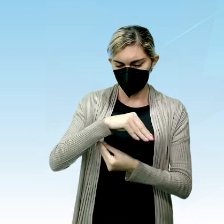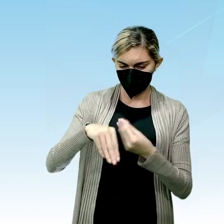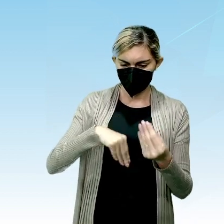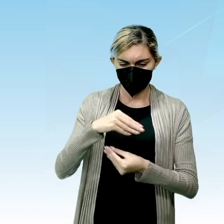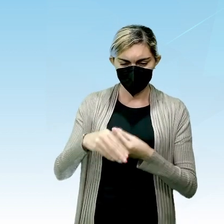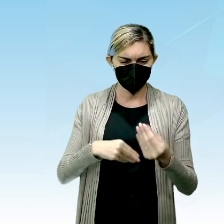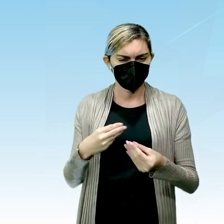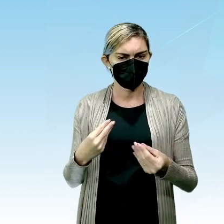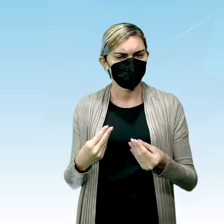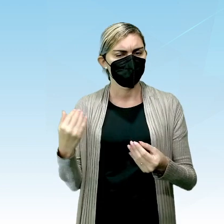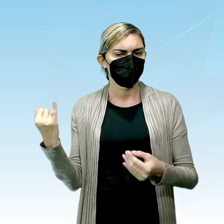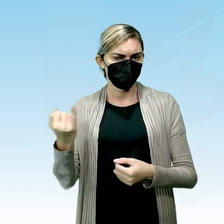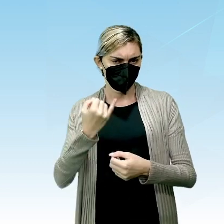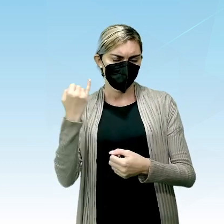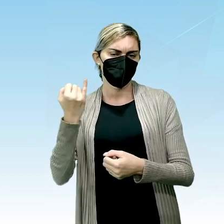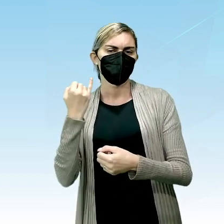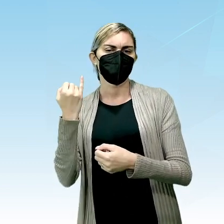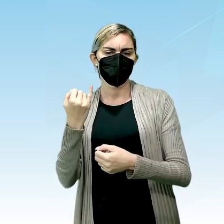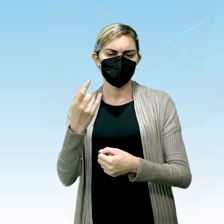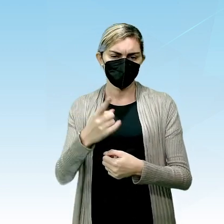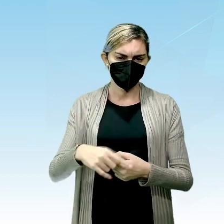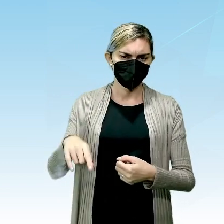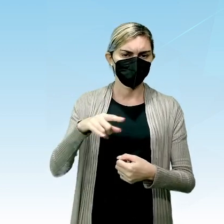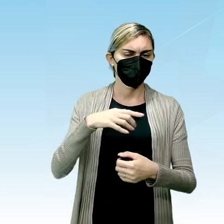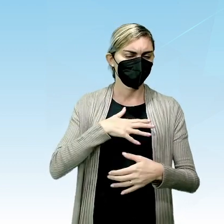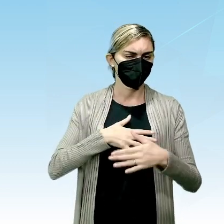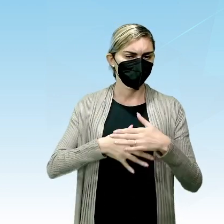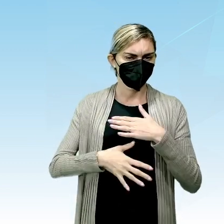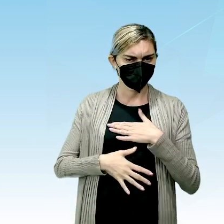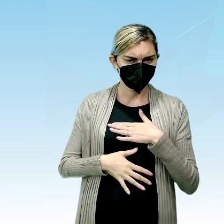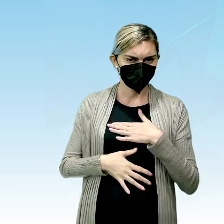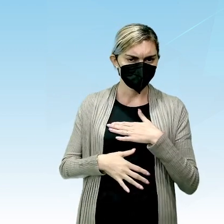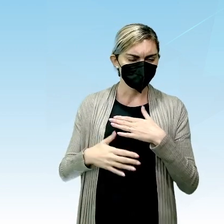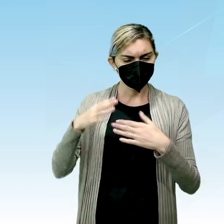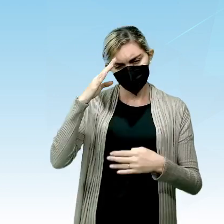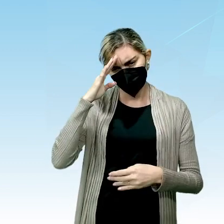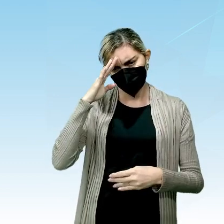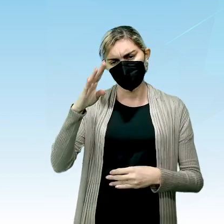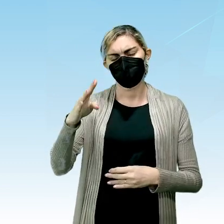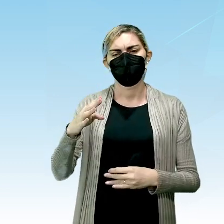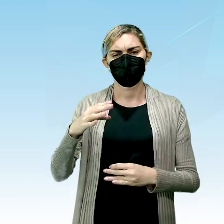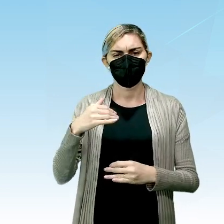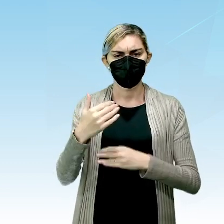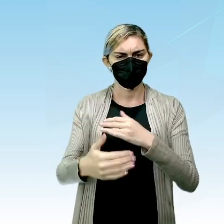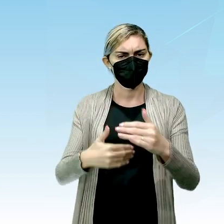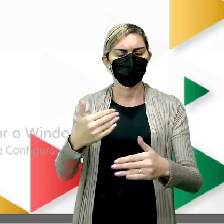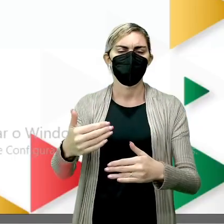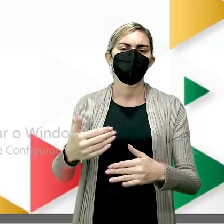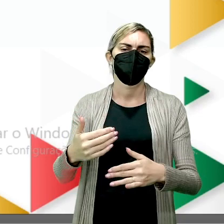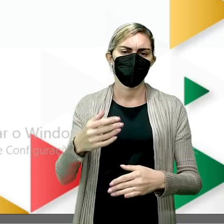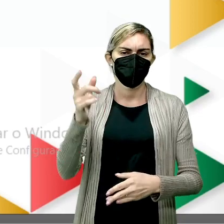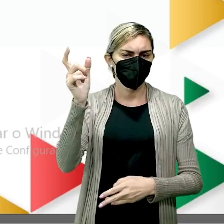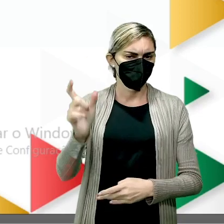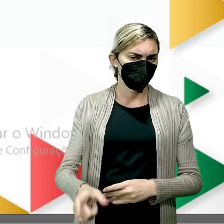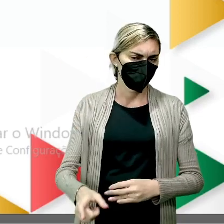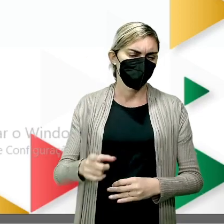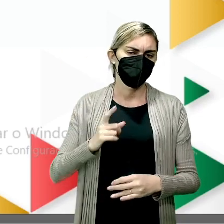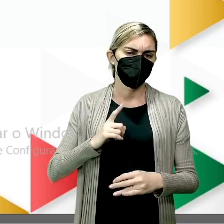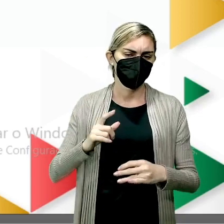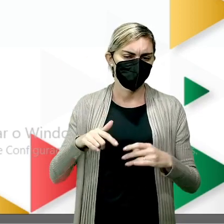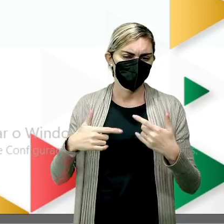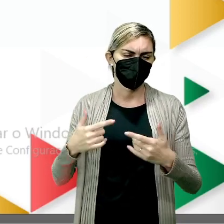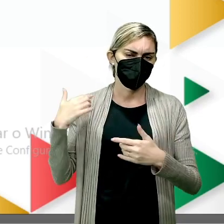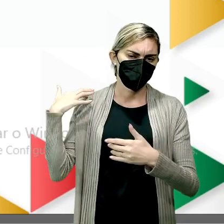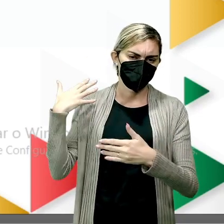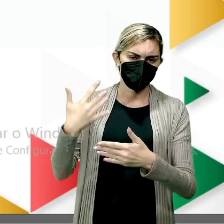são essenciais para o funcionamento do nosso corpo, galera. E principalmente do desenvolvimento do indivíduo, atuando desde